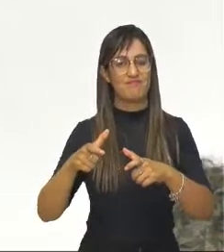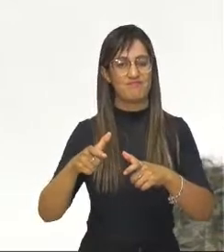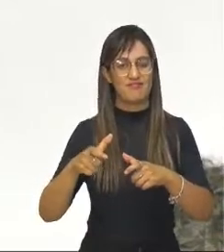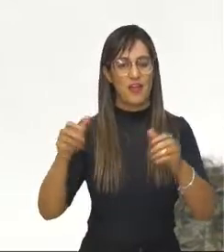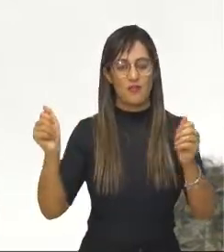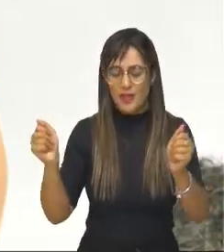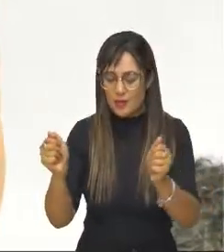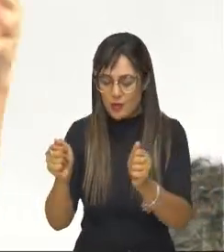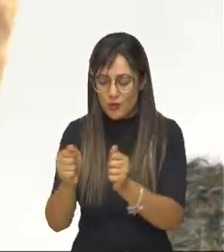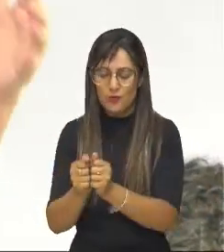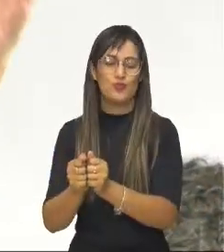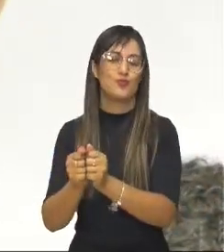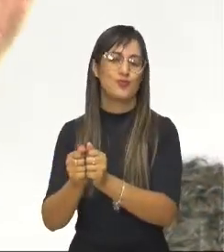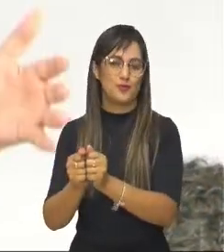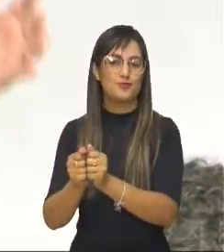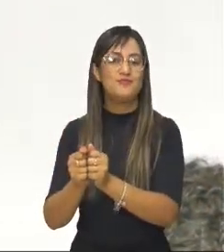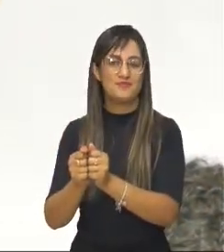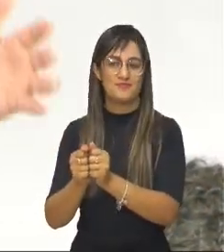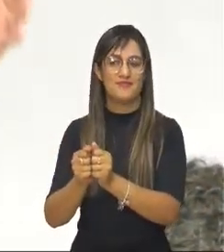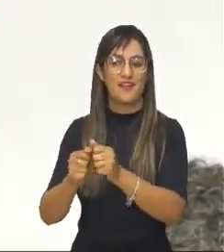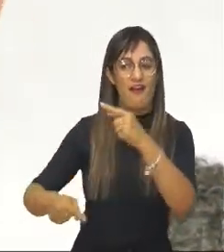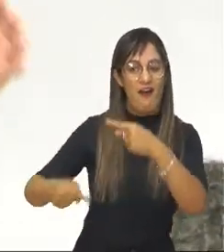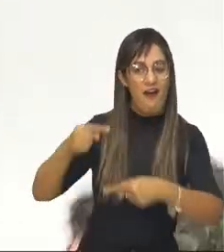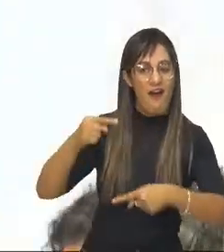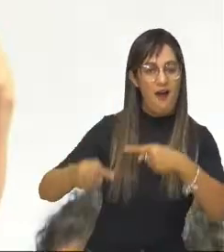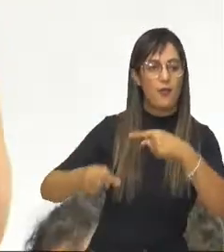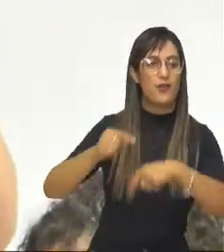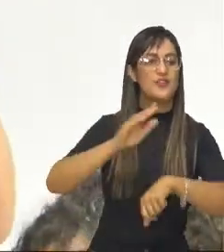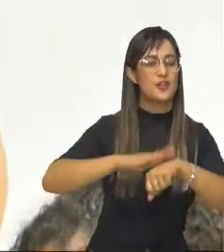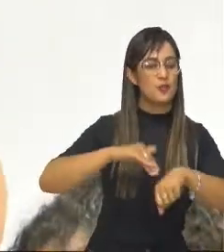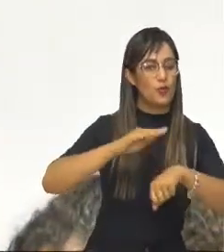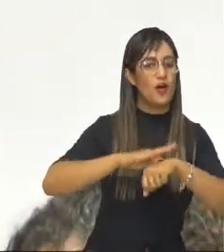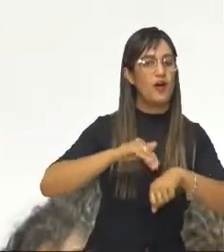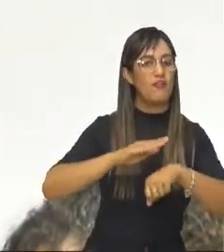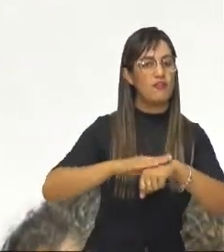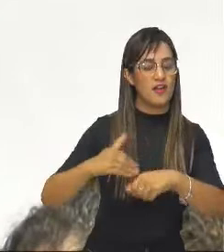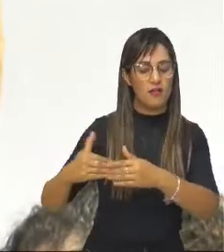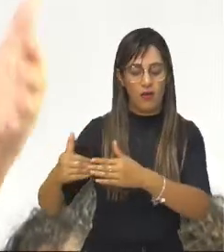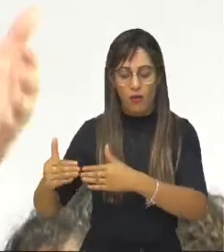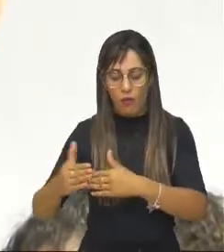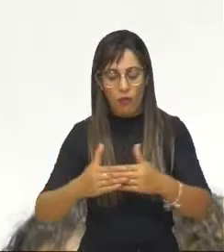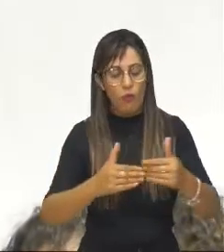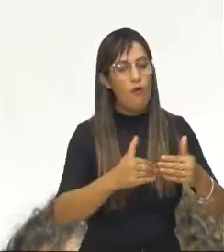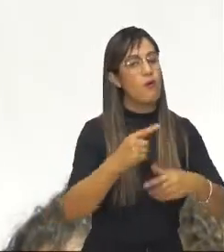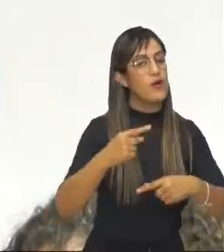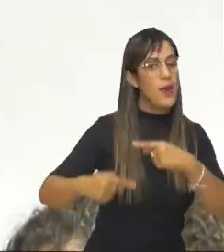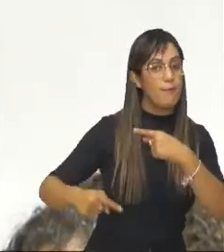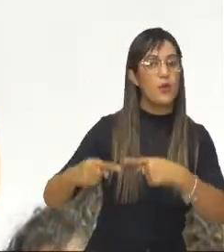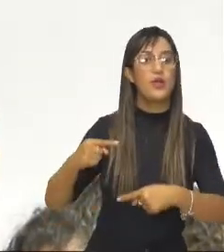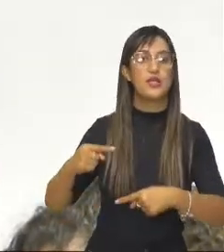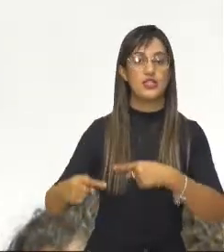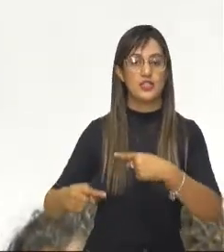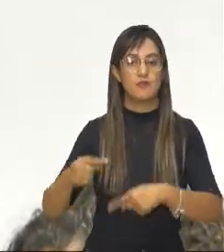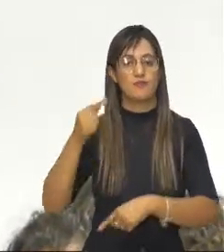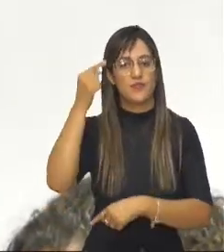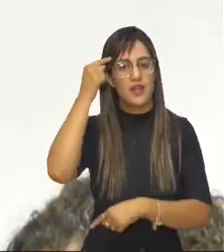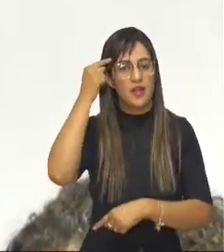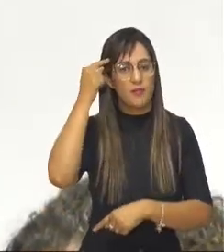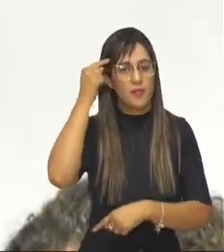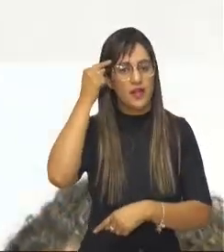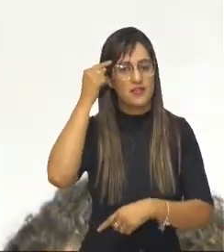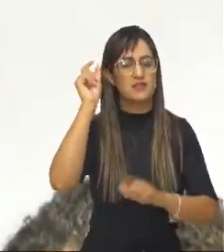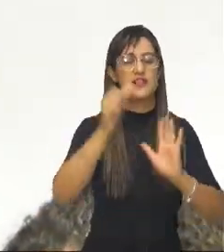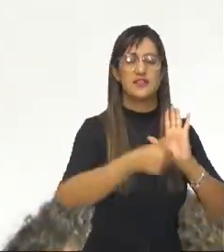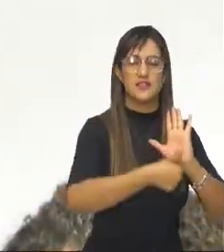com você. Então, a política do afeto, que é o que a gente está fazendo aqui, claro, qualquer construção de política, pensando as identidades,